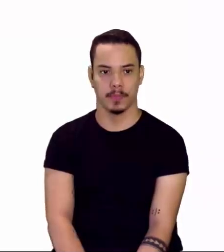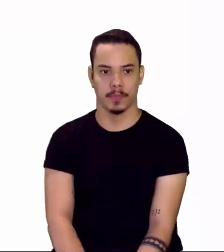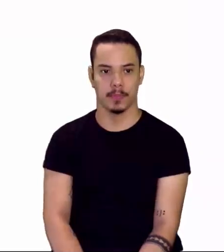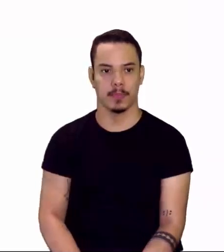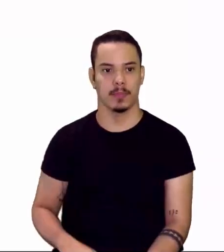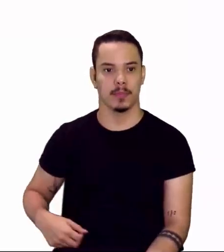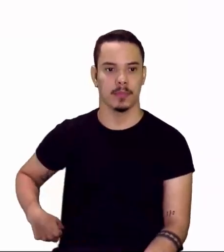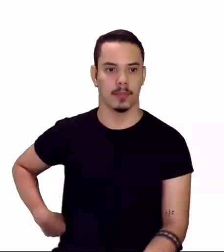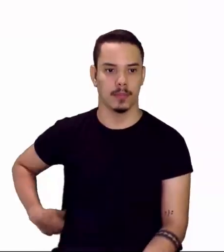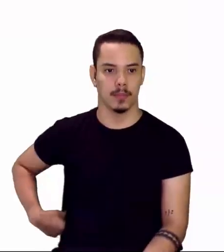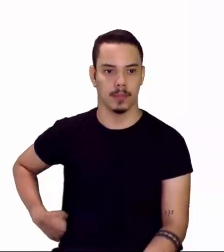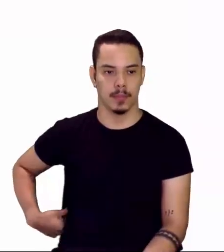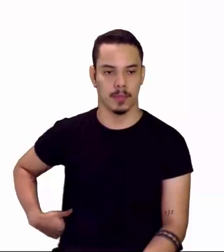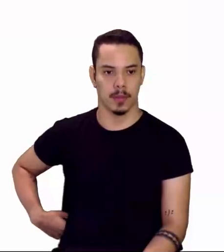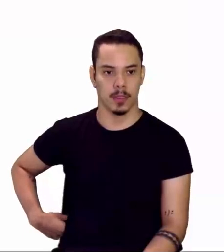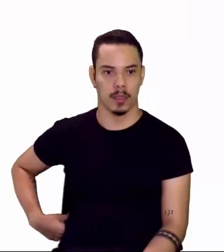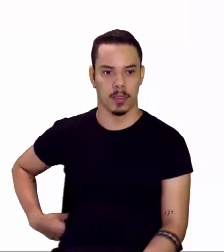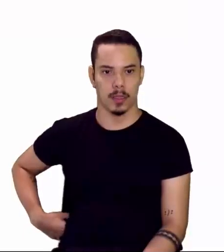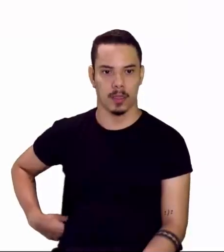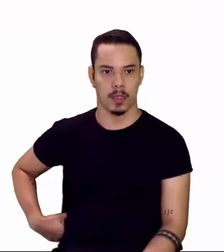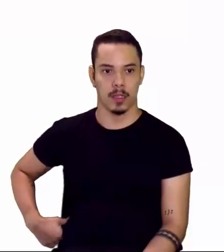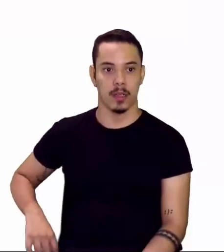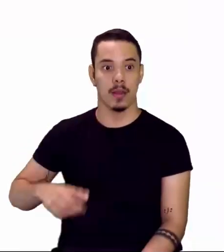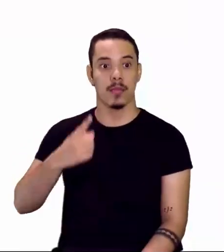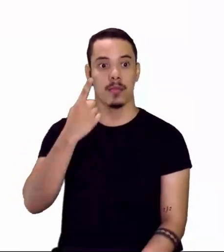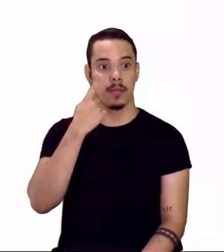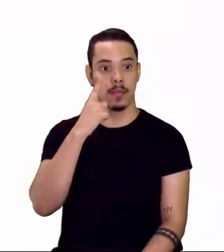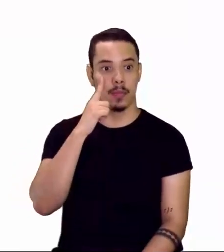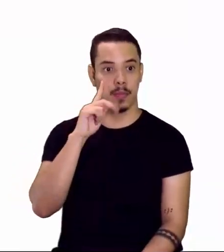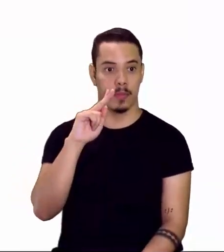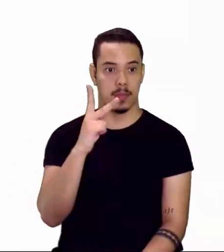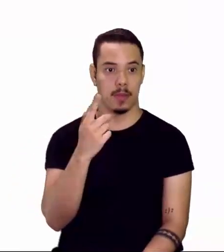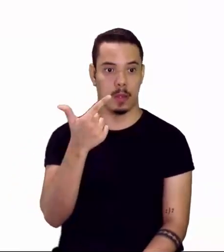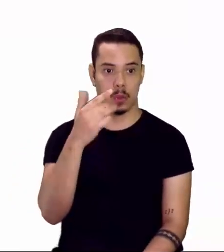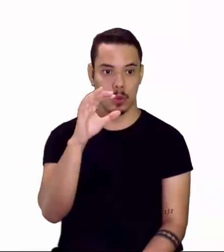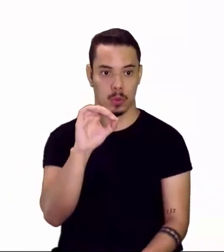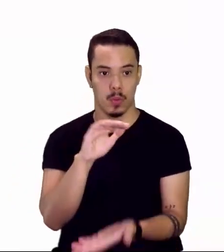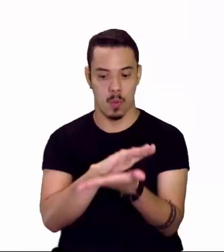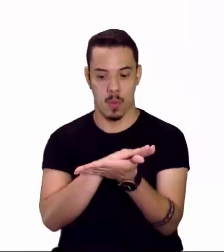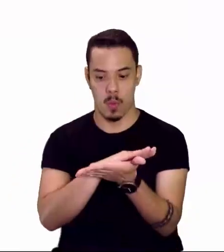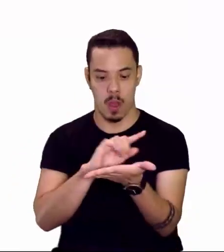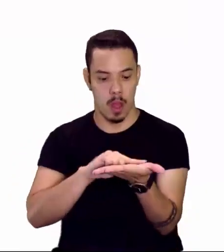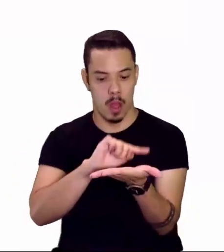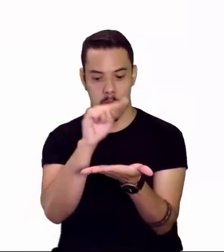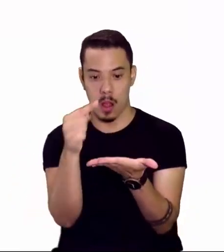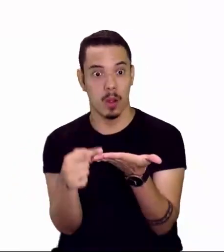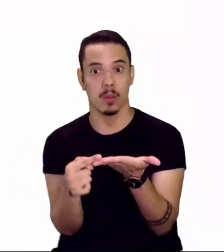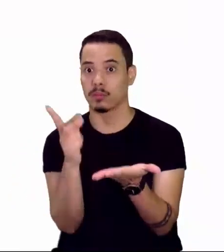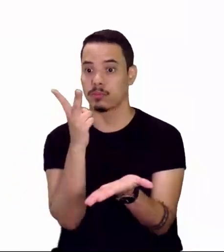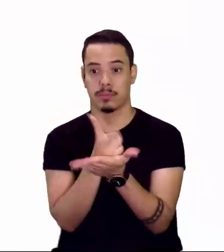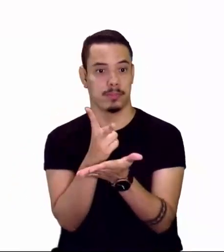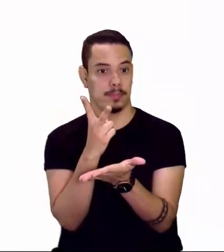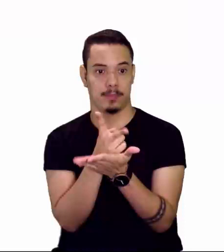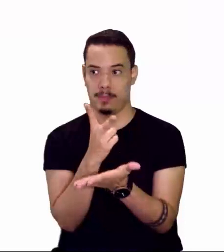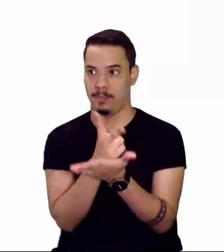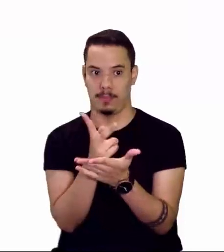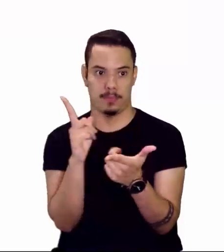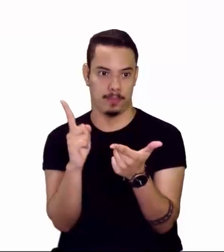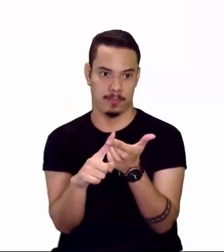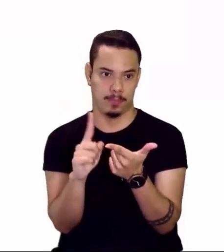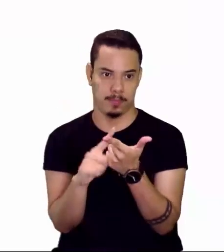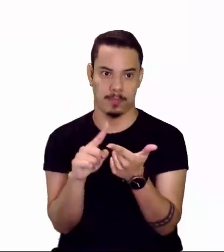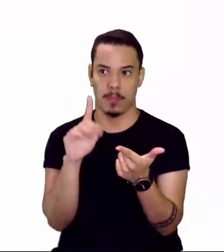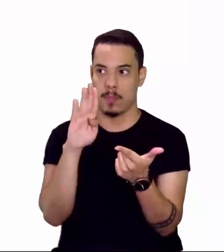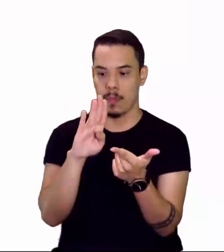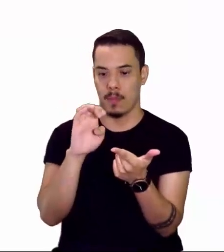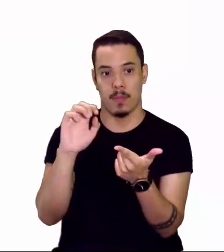angular. BeH2, o berílio com 2 elétrons monocamada, forma uma linearidade, 180